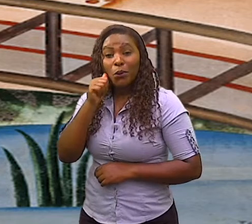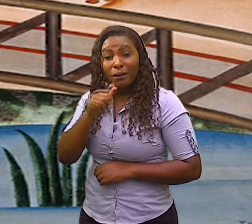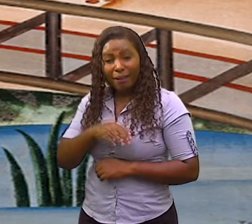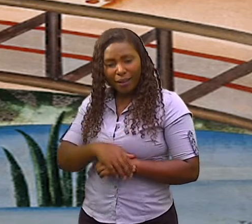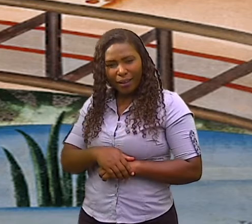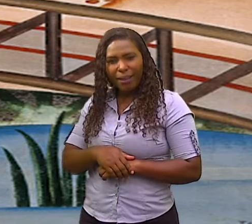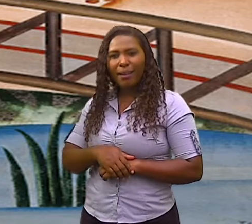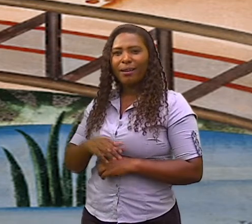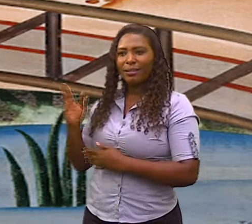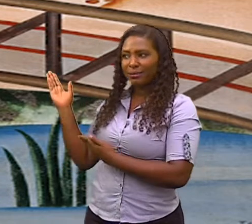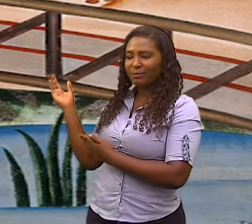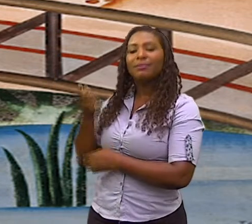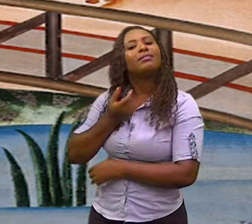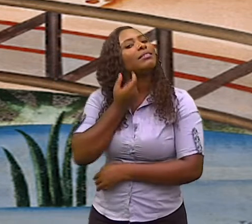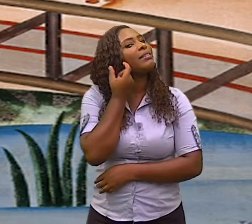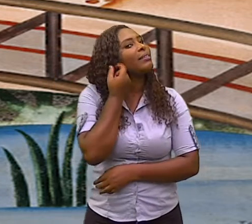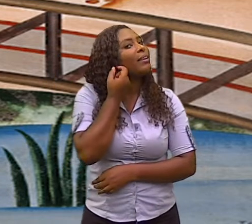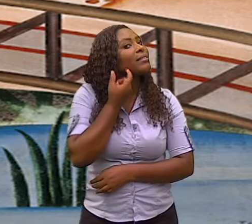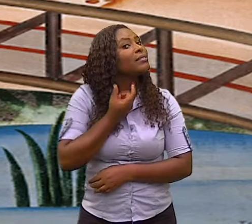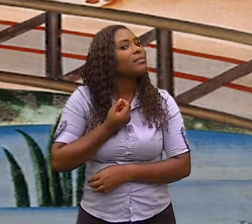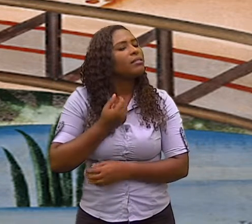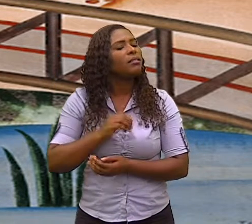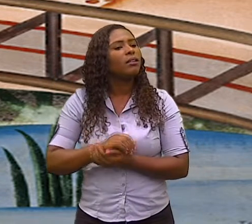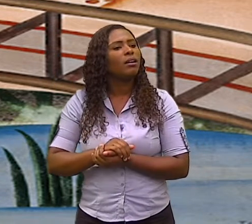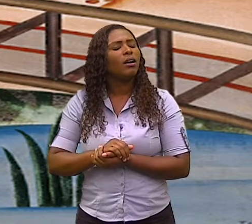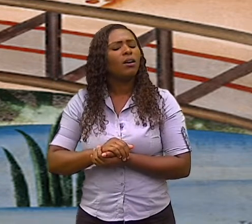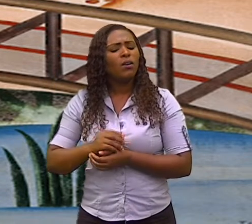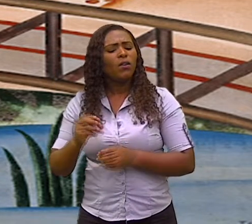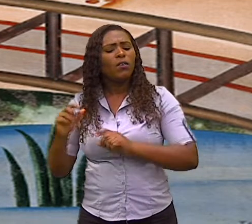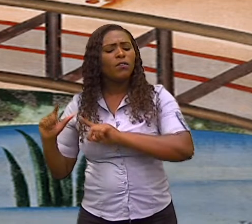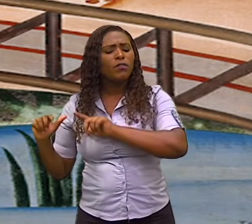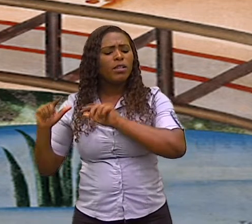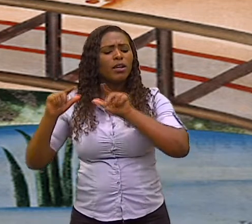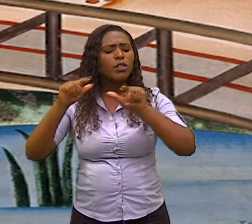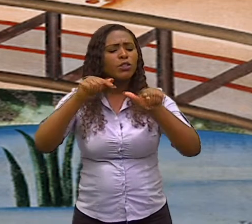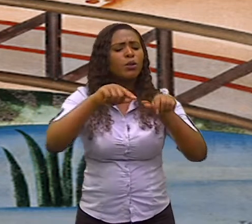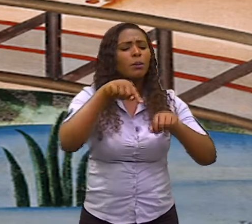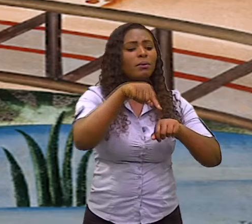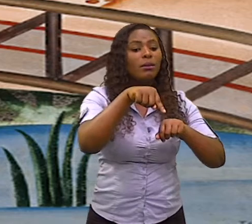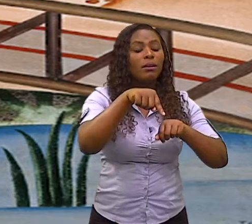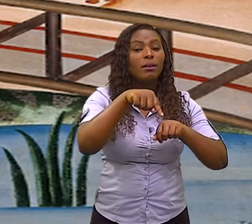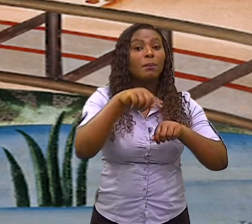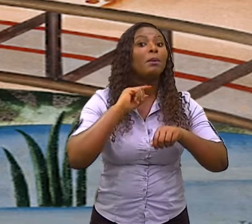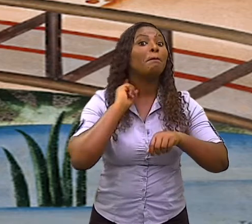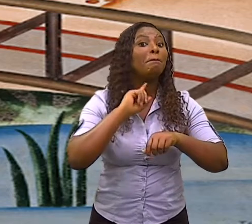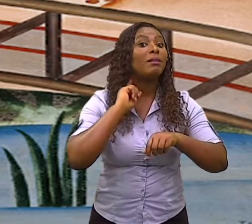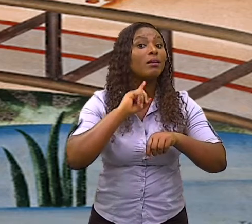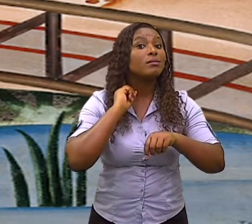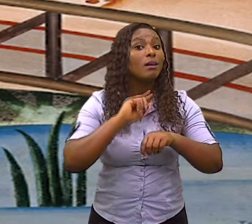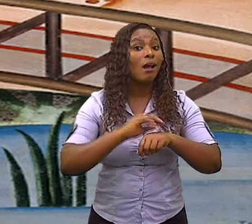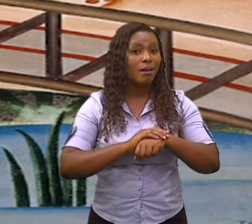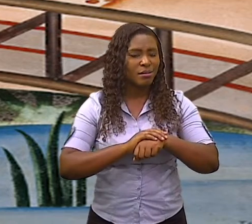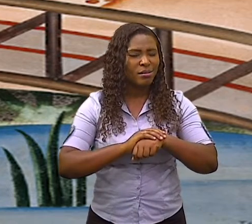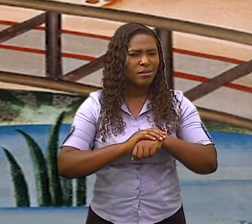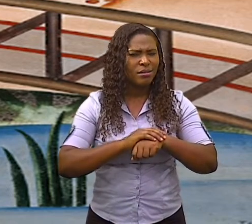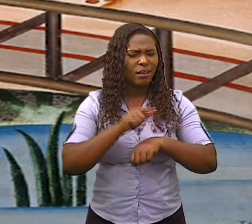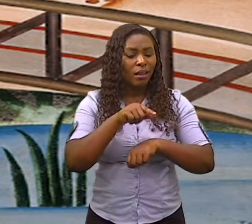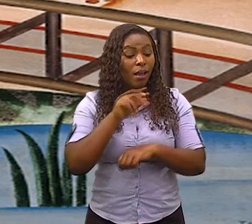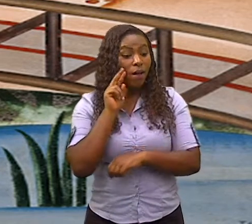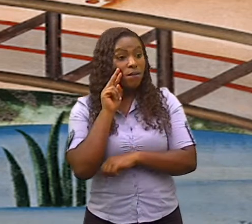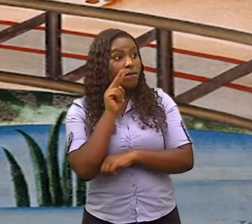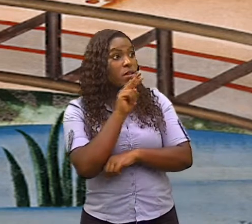infância. Mas de seus mestres diziam que eram caipiras e ela não devia usar esses quadros. Mas olhe o